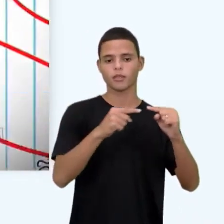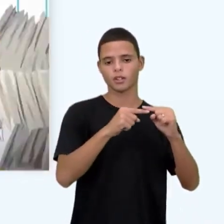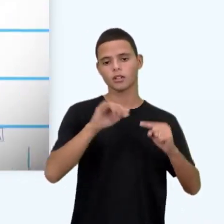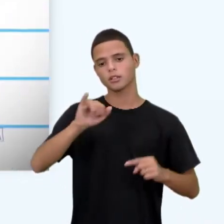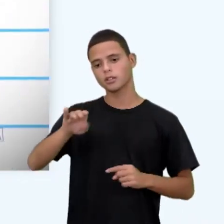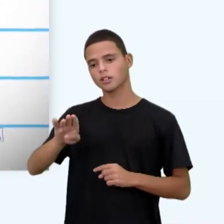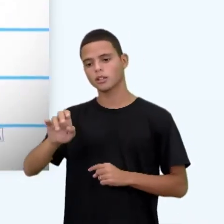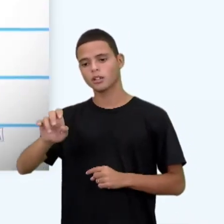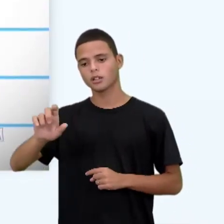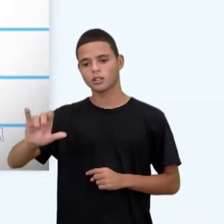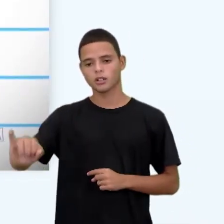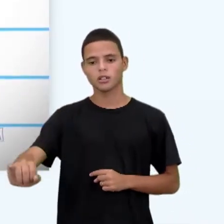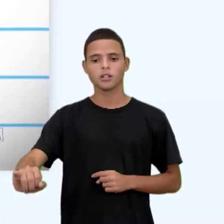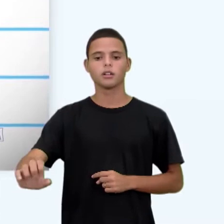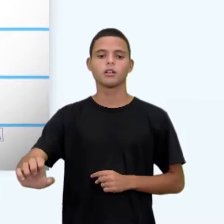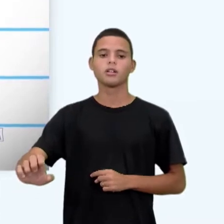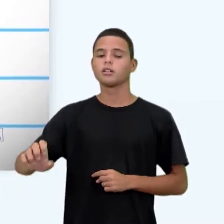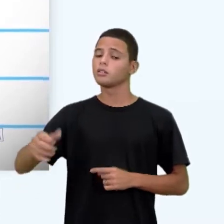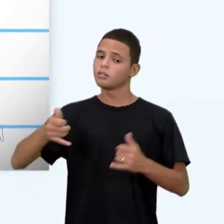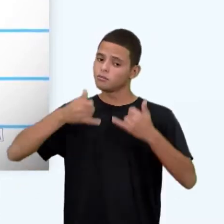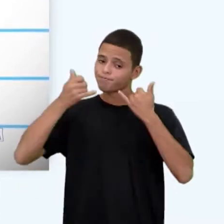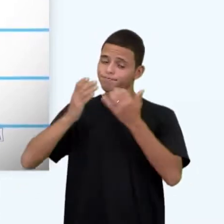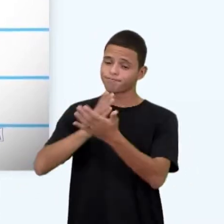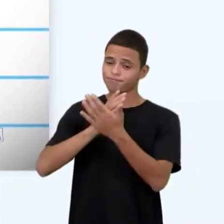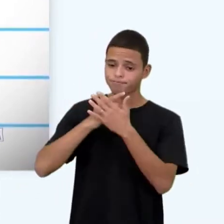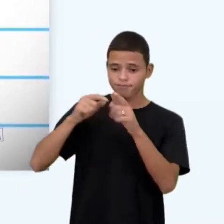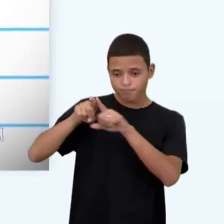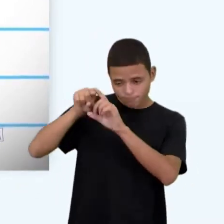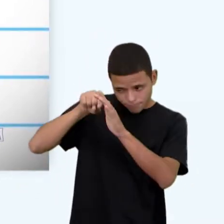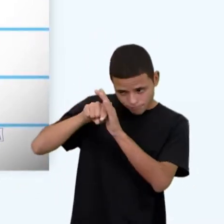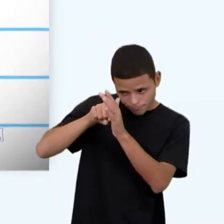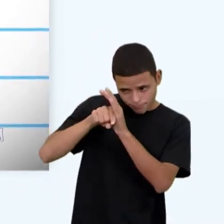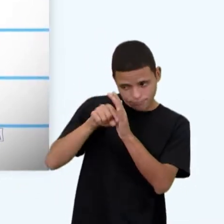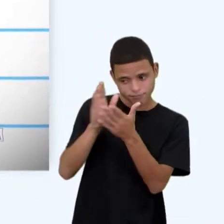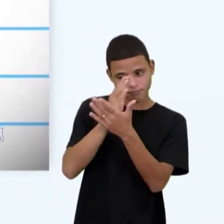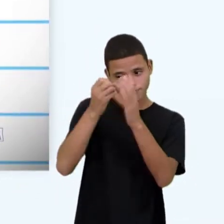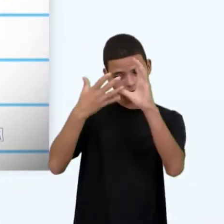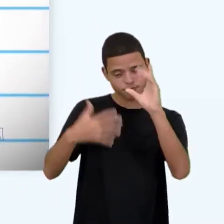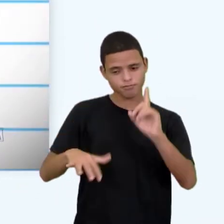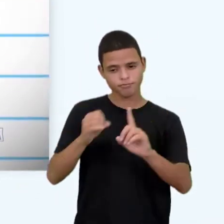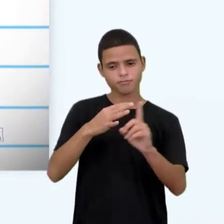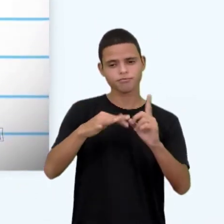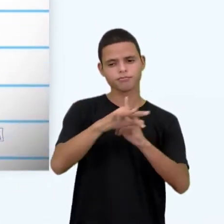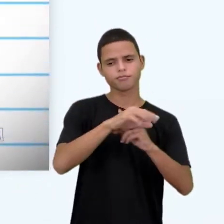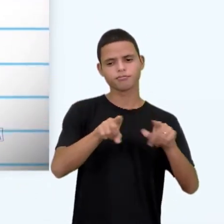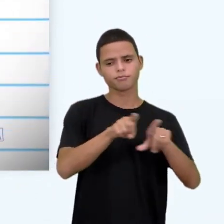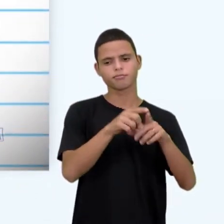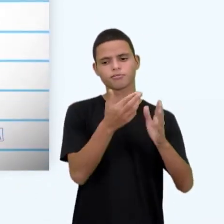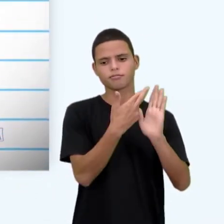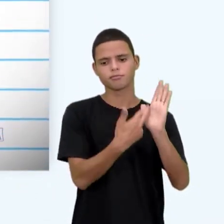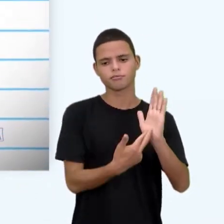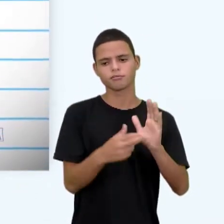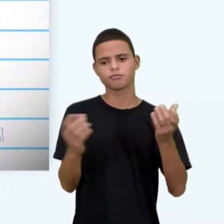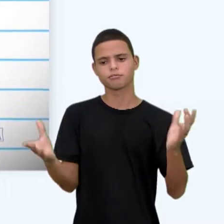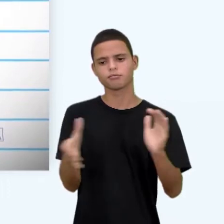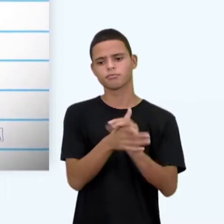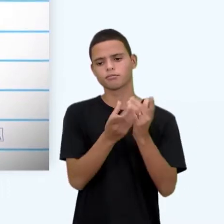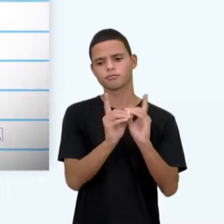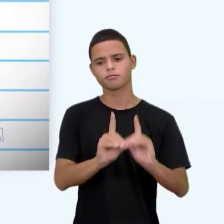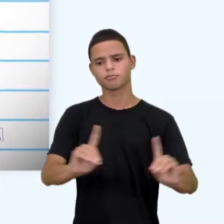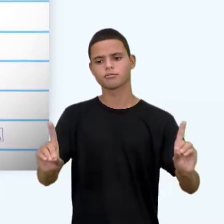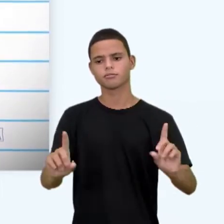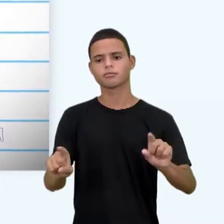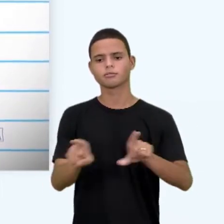IBGE. Essas informações nos ajudam também a analisar aspectos sociais. Afinal, os registros de casamento e de divórcios contribuem